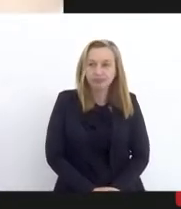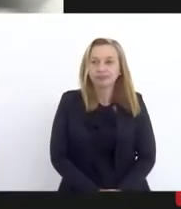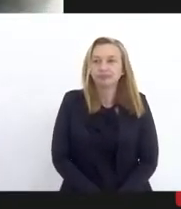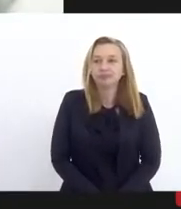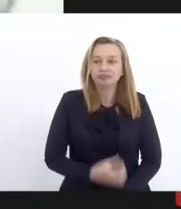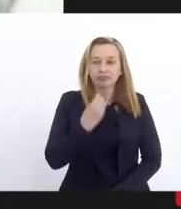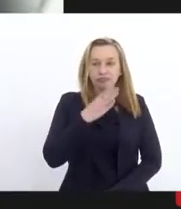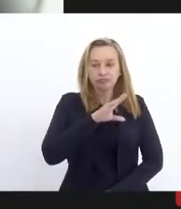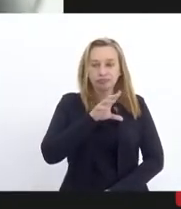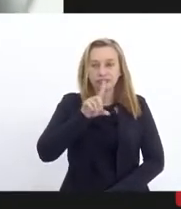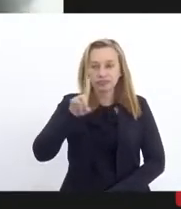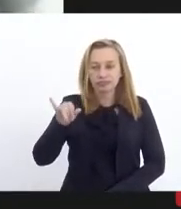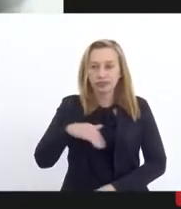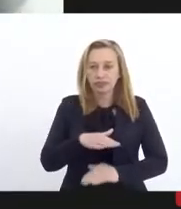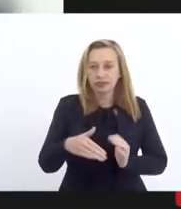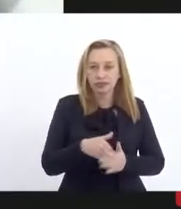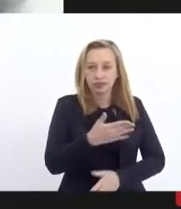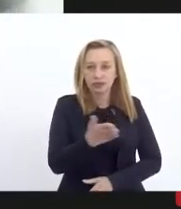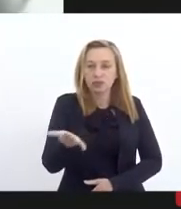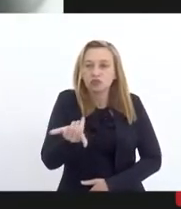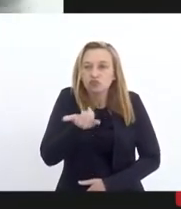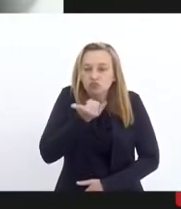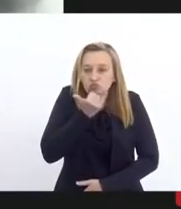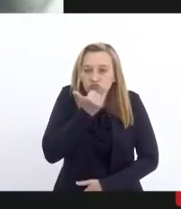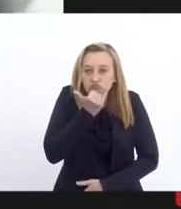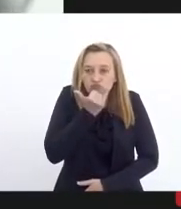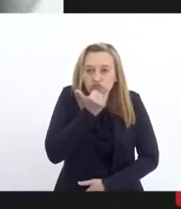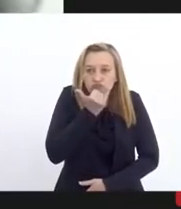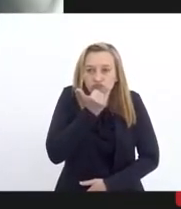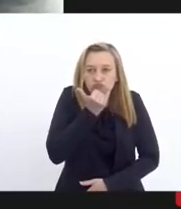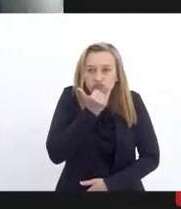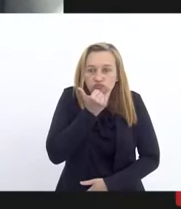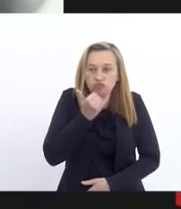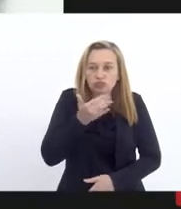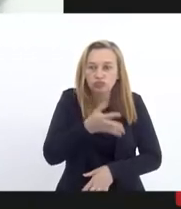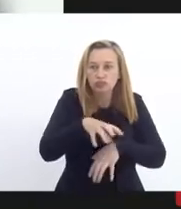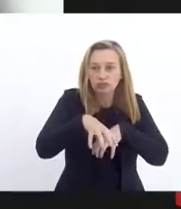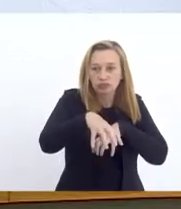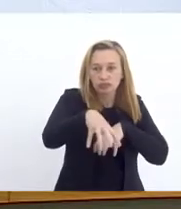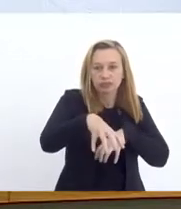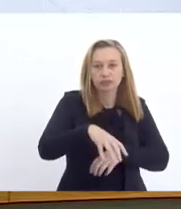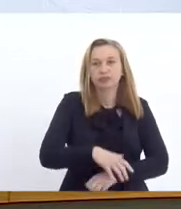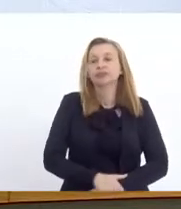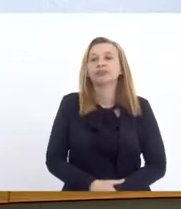um bom dia para todos vocês e peço desculpa de estar entrando aí de forma virtual.